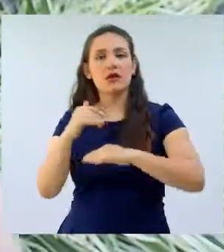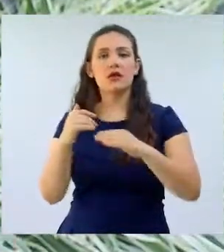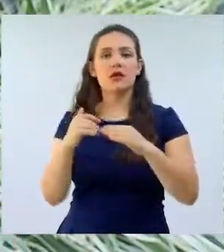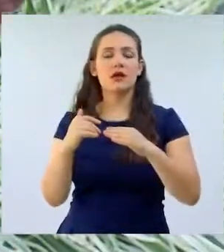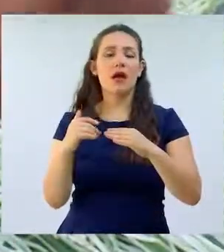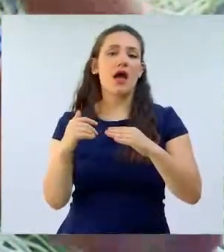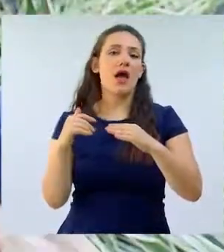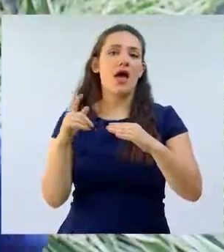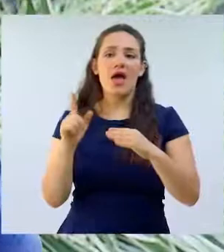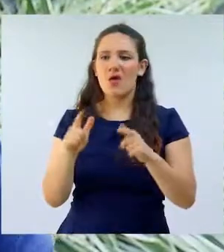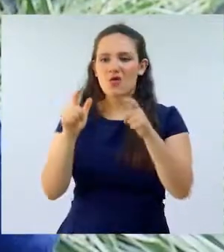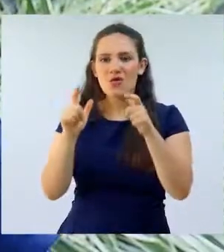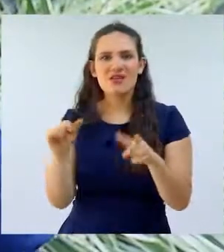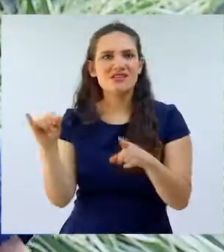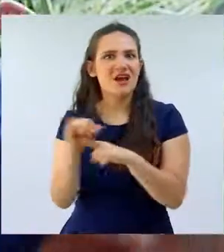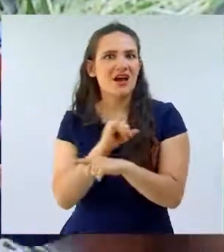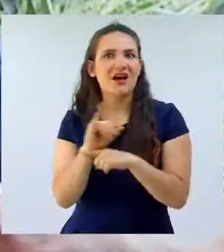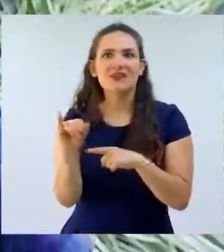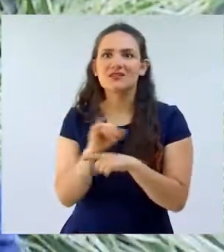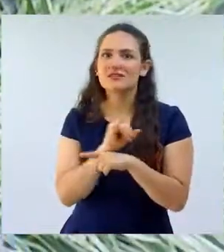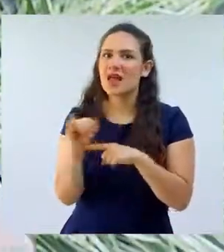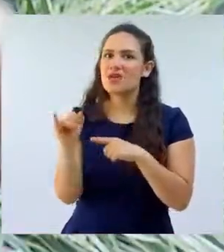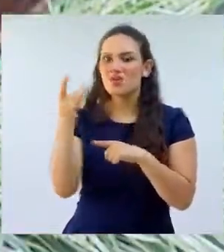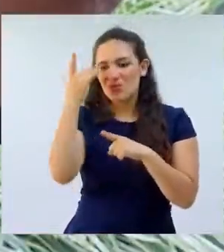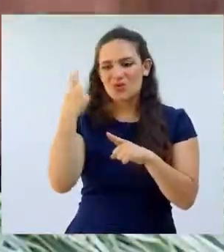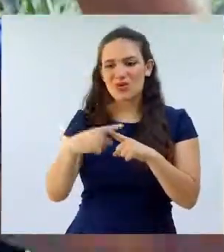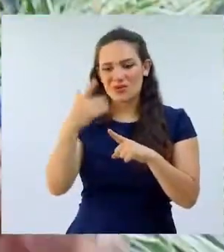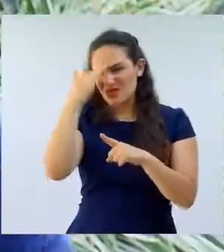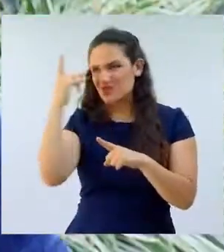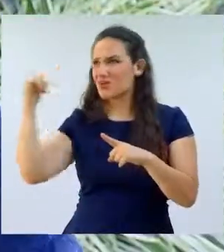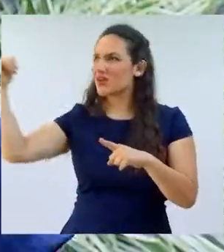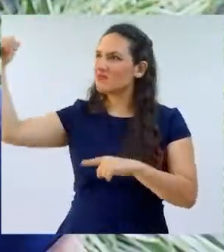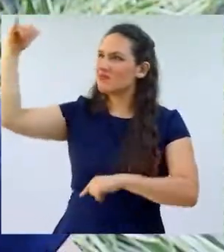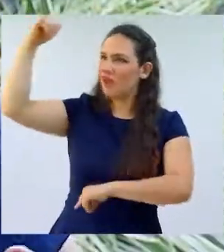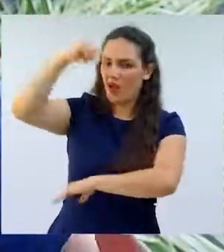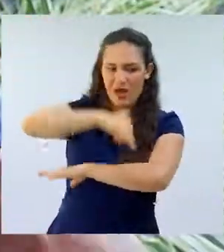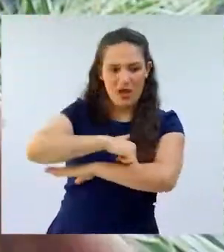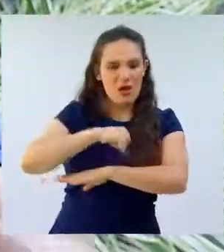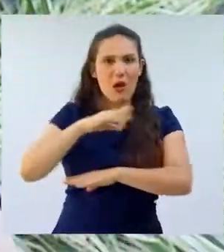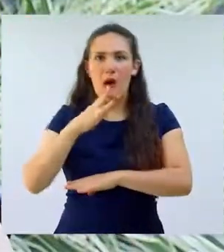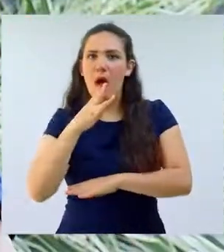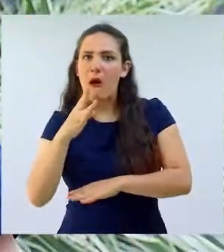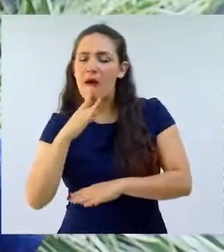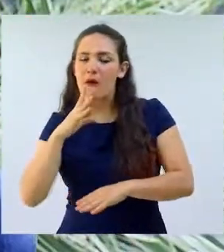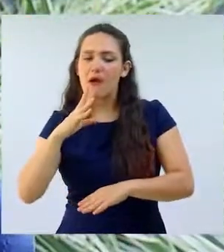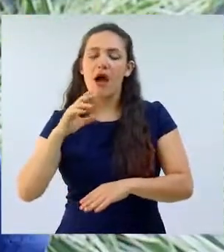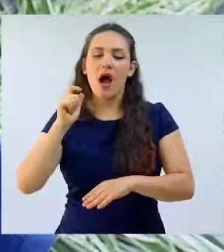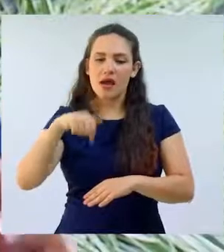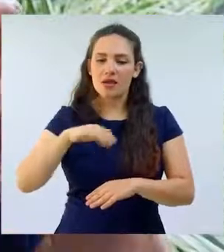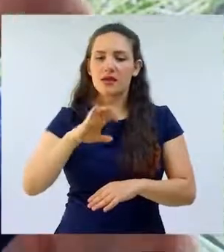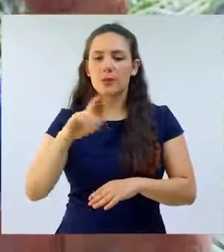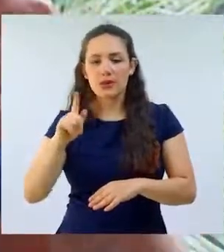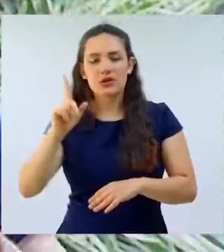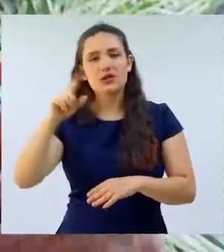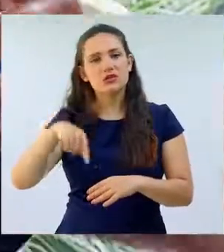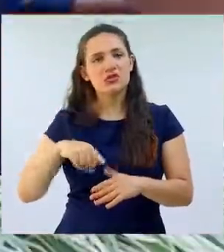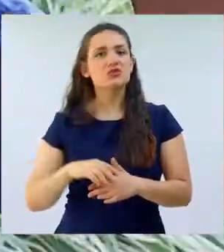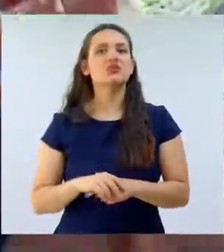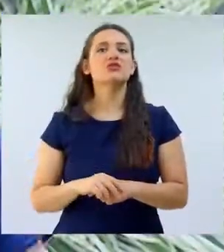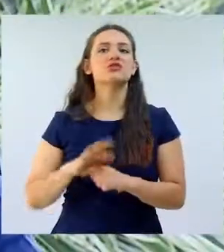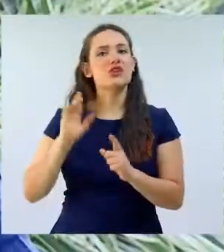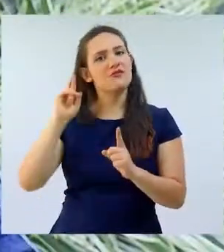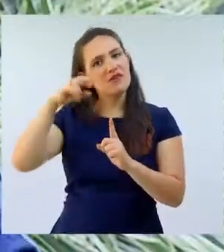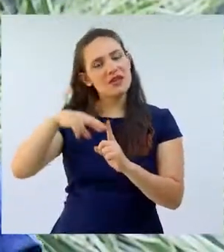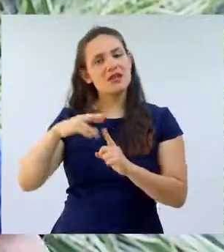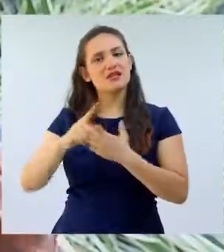ali é a entrada que vai para Corumbá, quer dizer, a saída que ali, vai, né? Para Corumbá, e Campo Grande é a capital do Pantanal, então eu precisava fazer uma